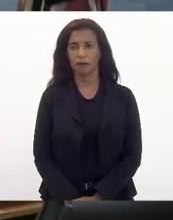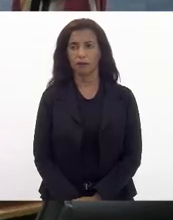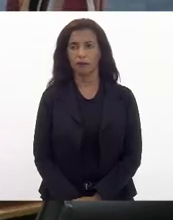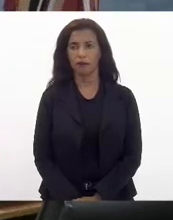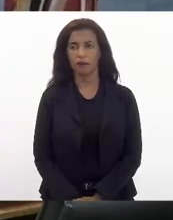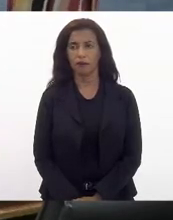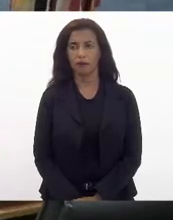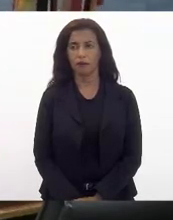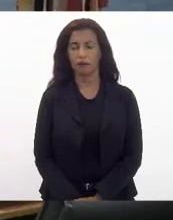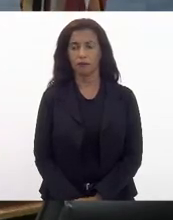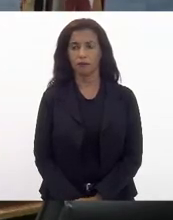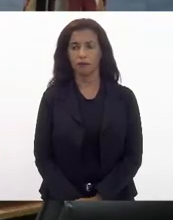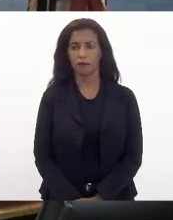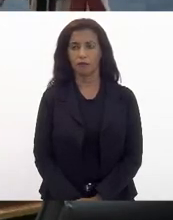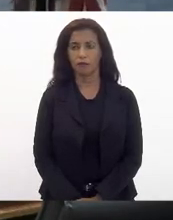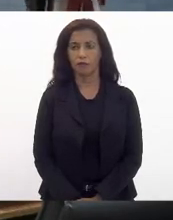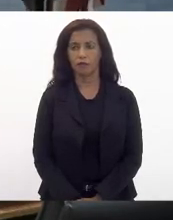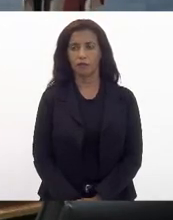Bom dia